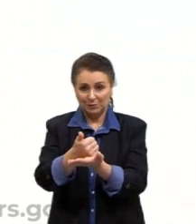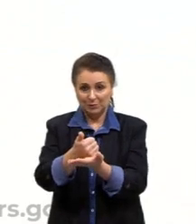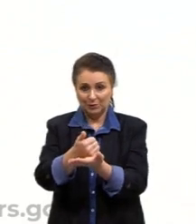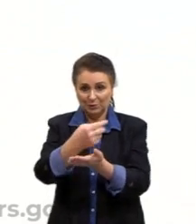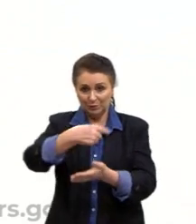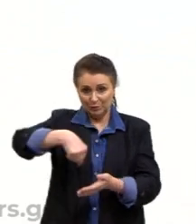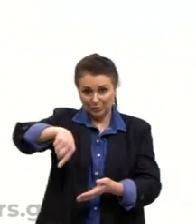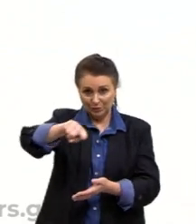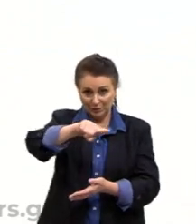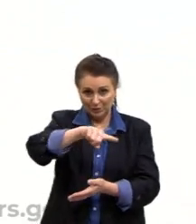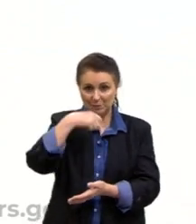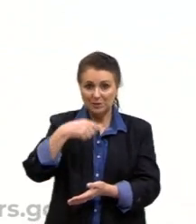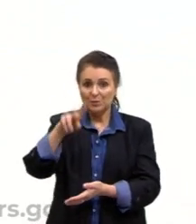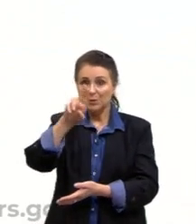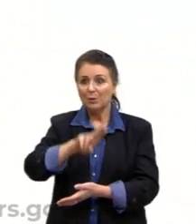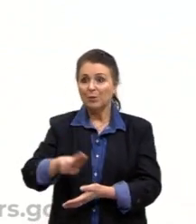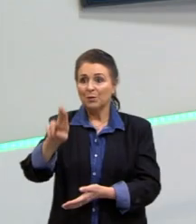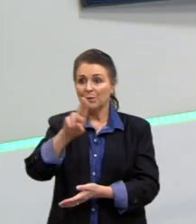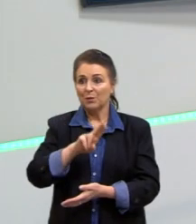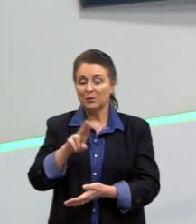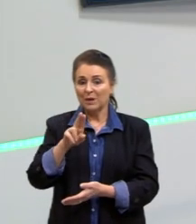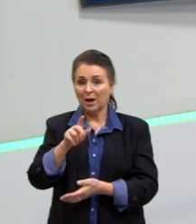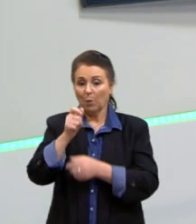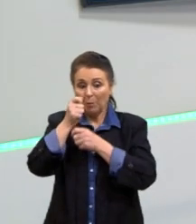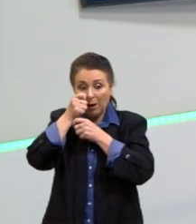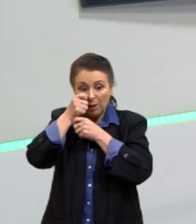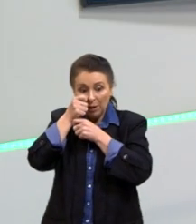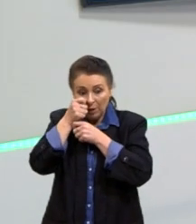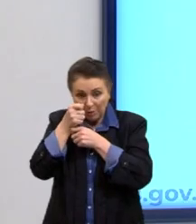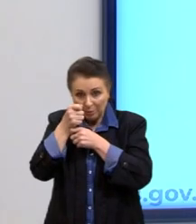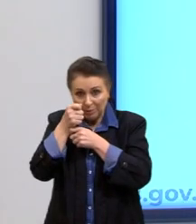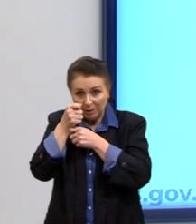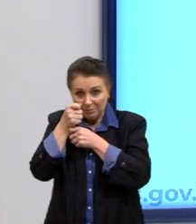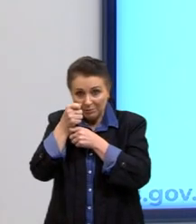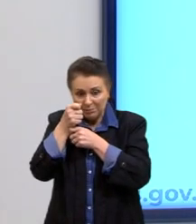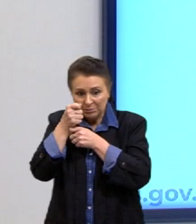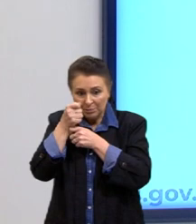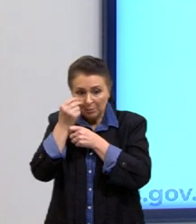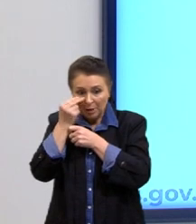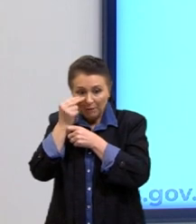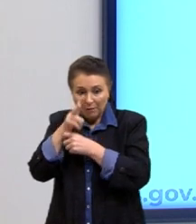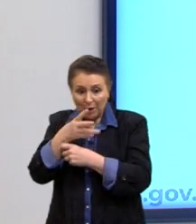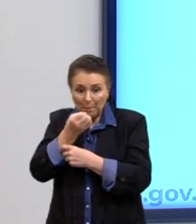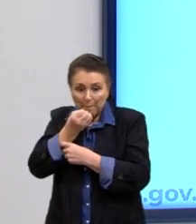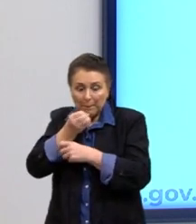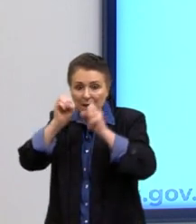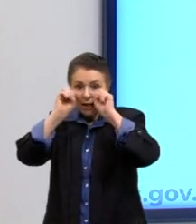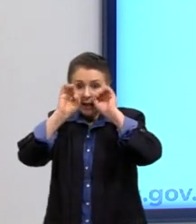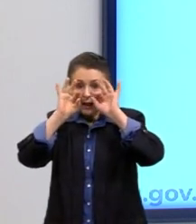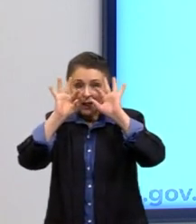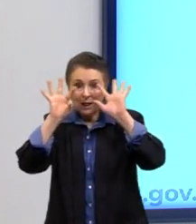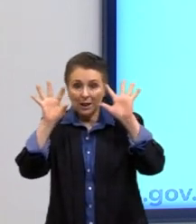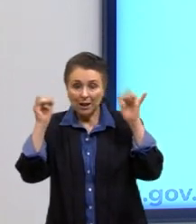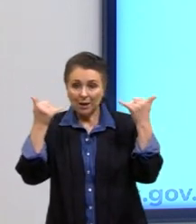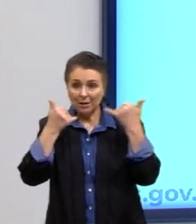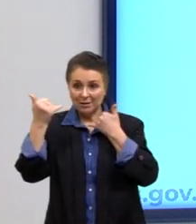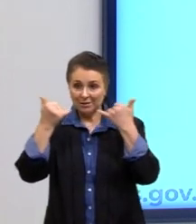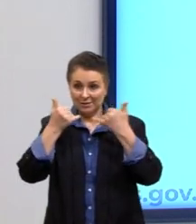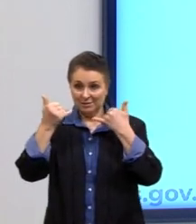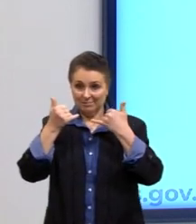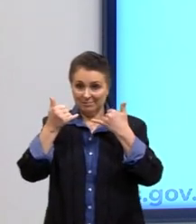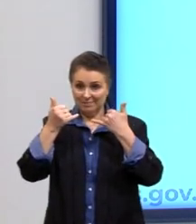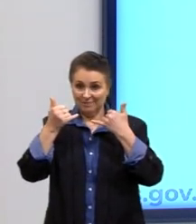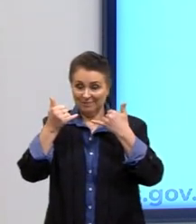têm que usar essa lupa aqui, né, para enxergar as informações